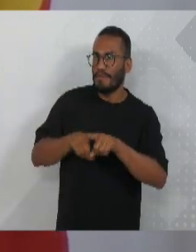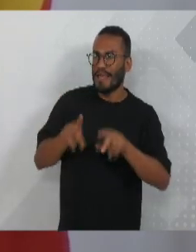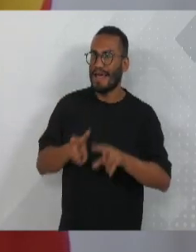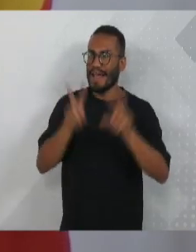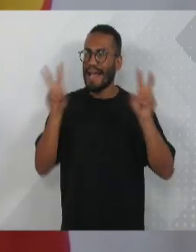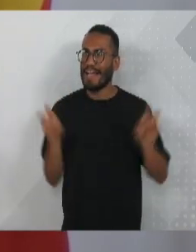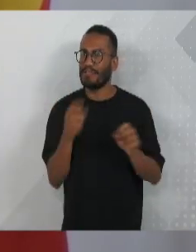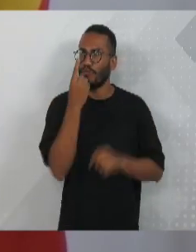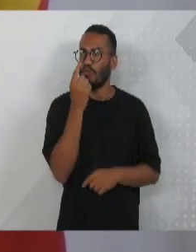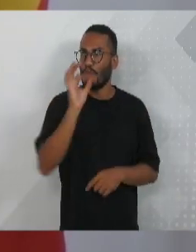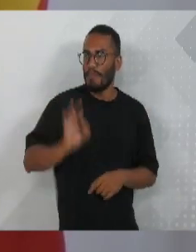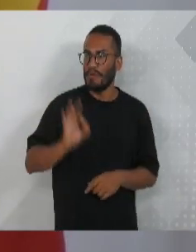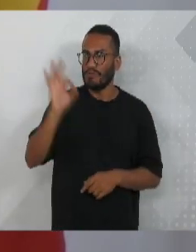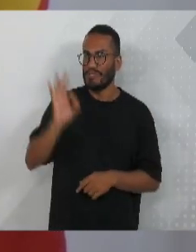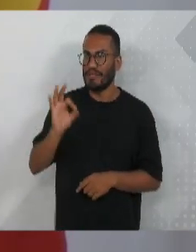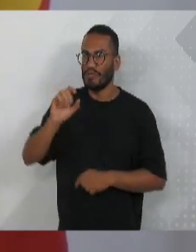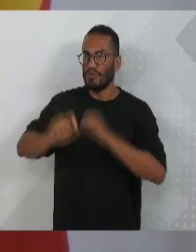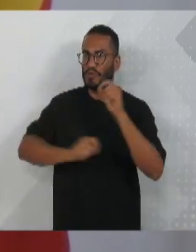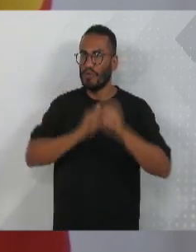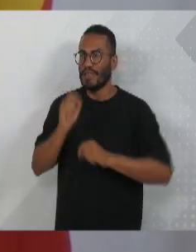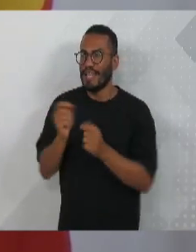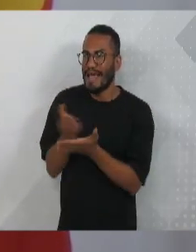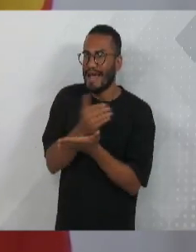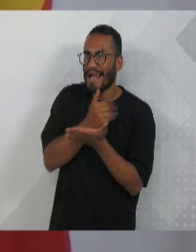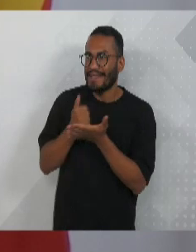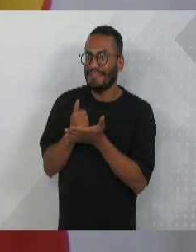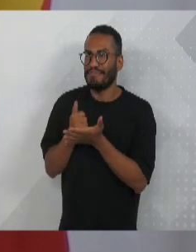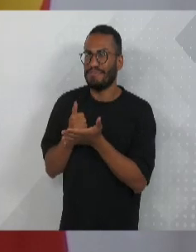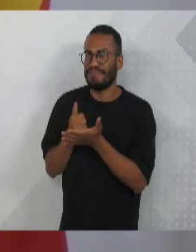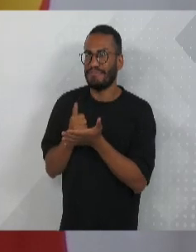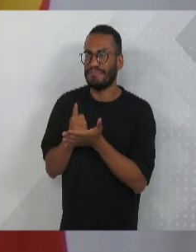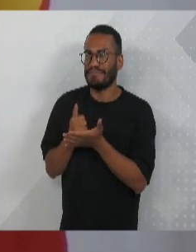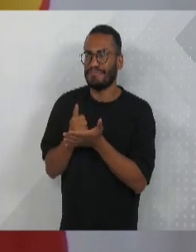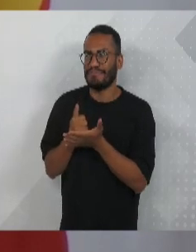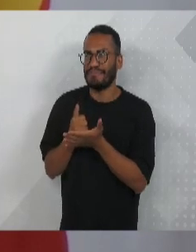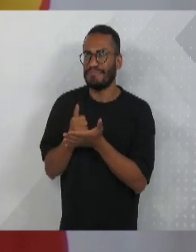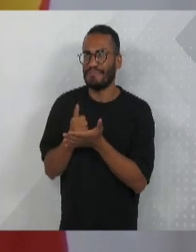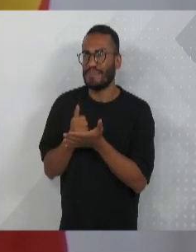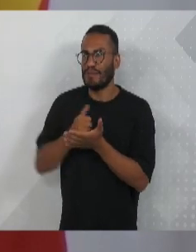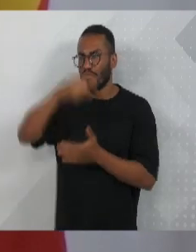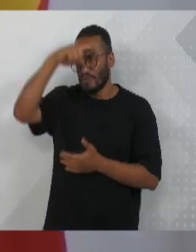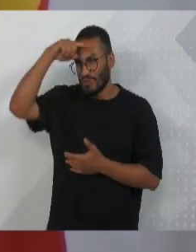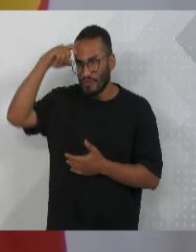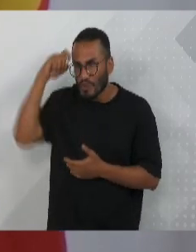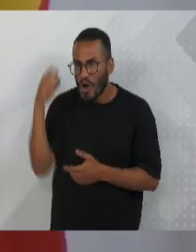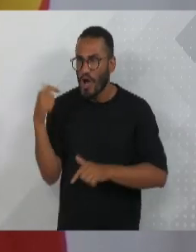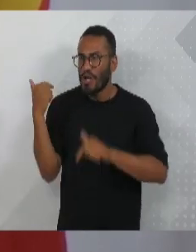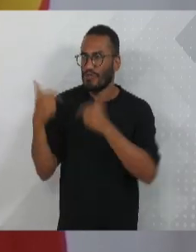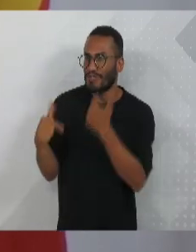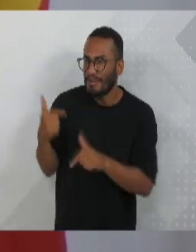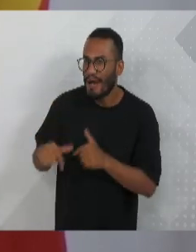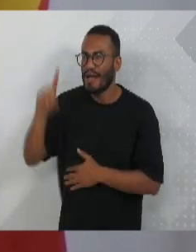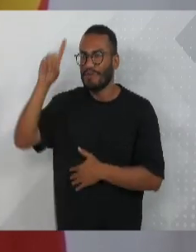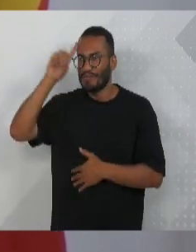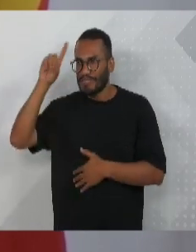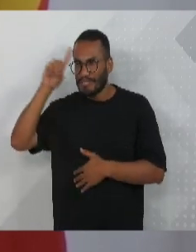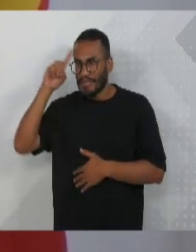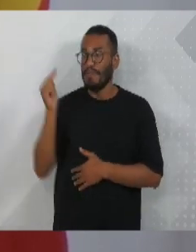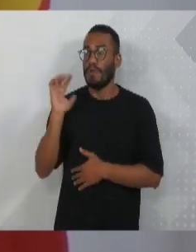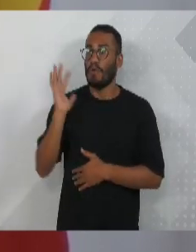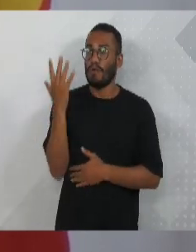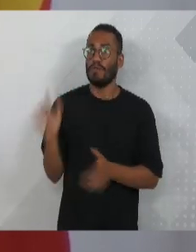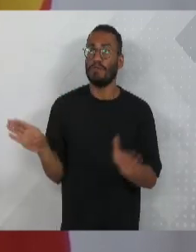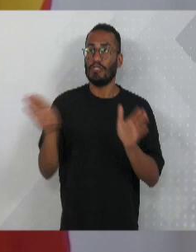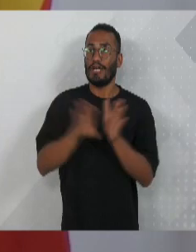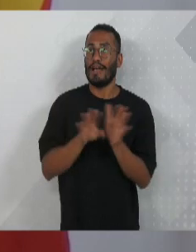caso, 1% do que ele vai arrecadar no seu suor, no seu dia a dia, no seu trabalho, para quando chegar no